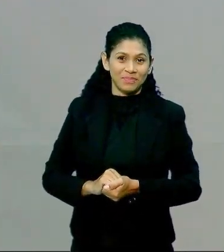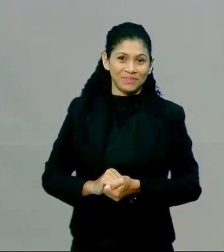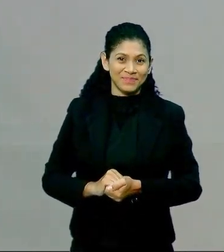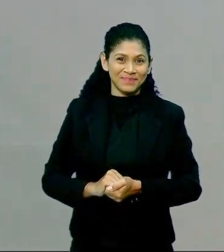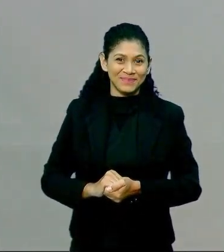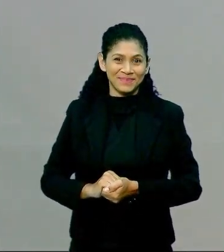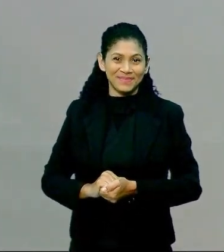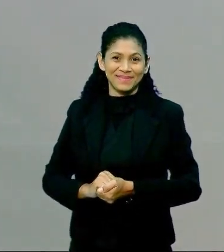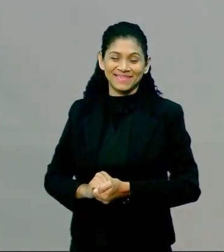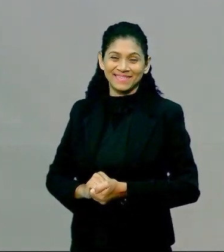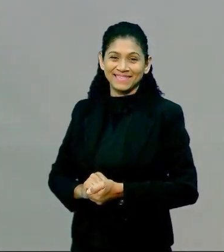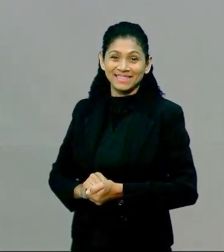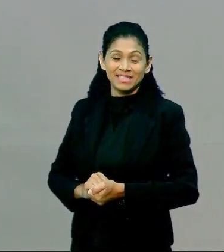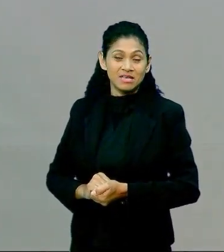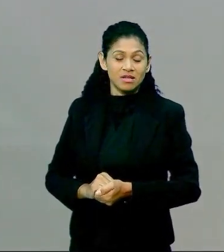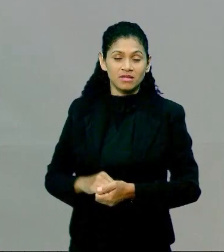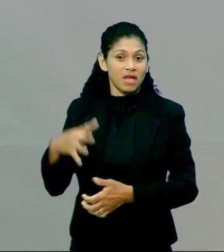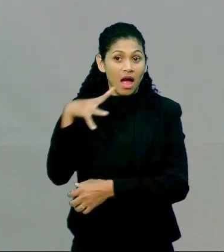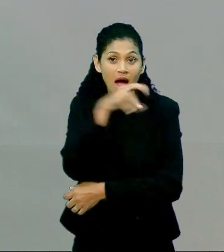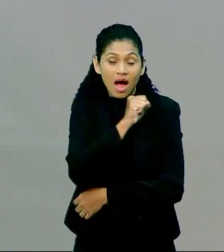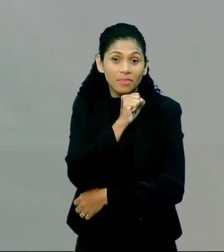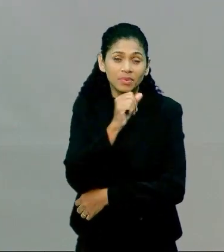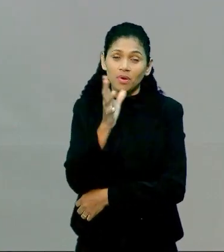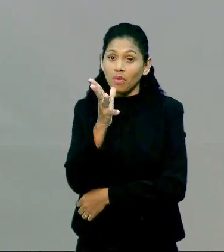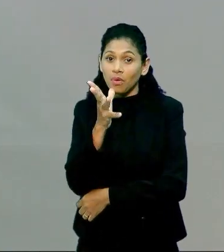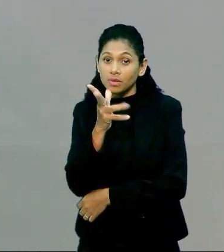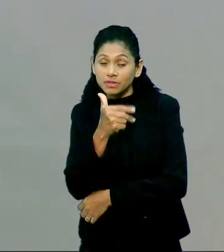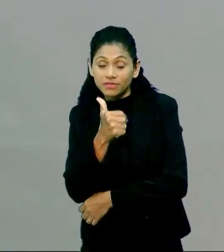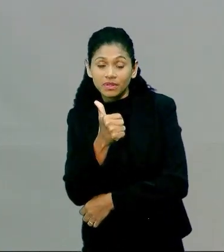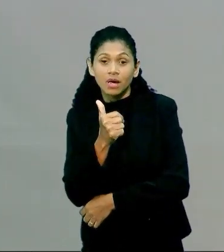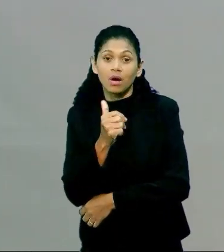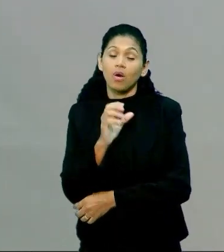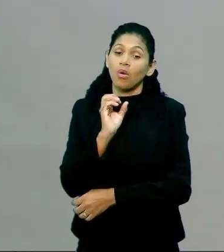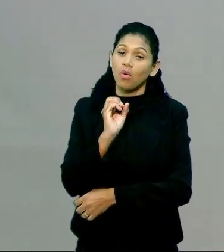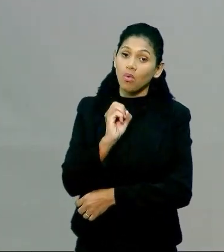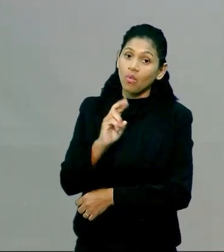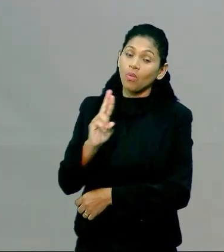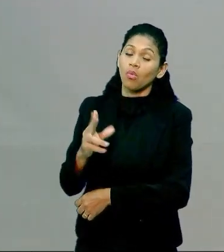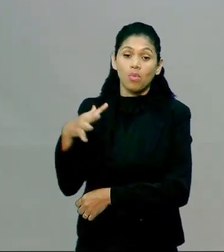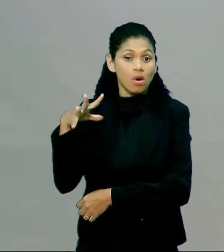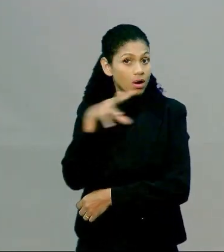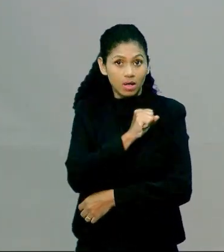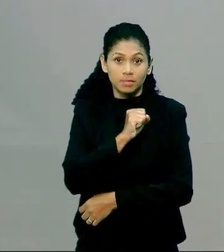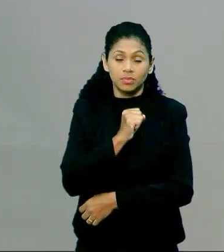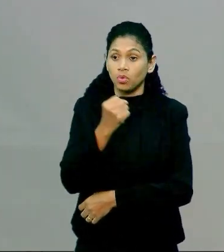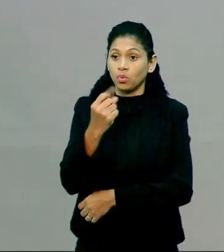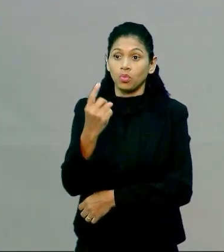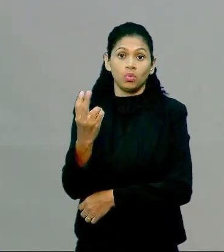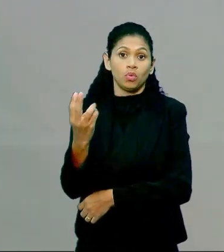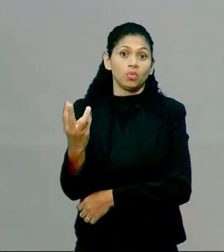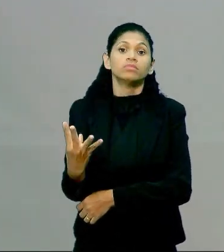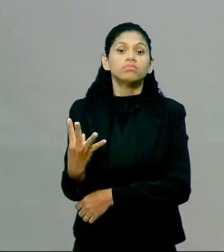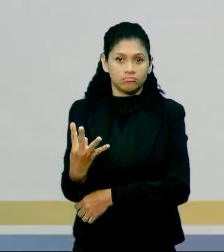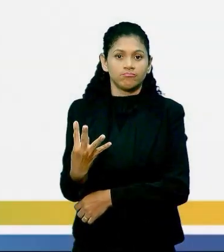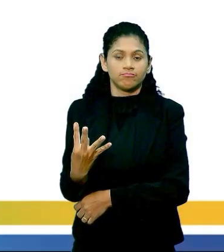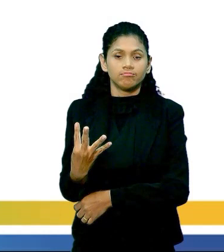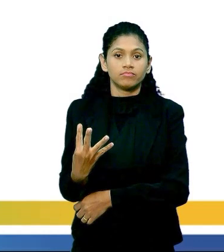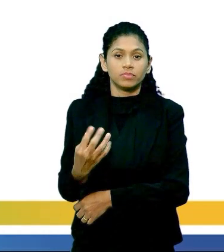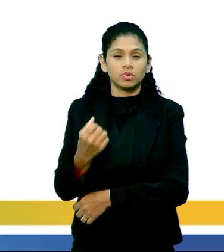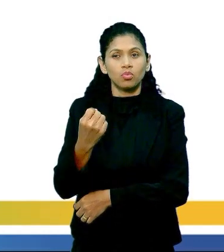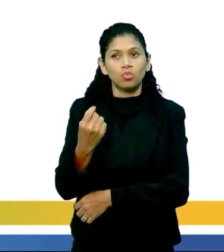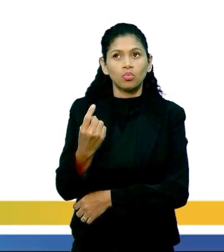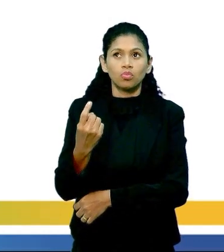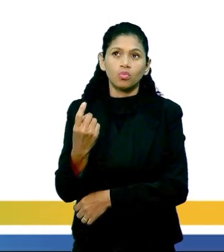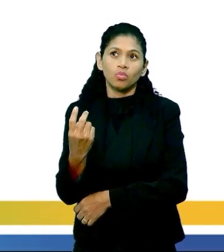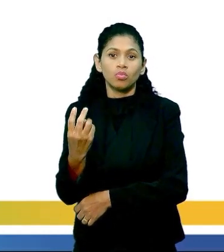1, 2, 3, 4, 5, 6, 7 e 8. Então essa é a dinâmica da intensidade que a gente vai relacionar ao tempo musical, beleza? E fechando